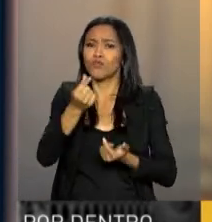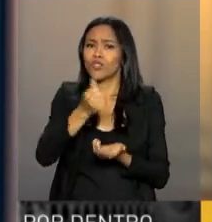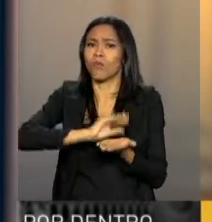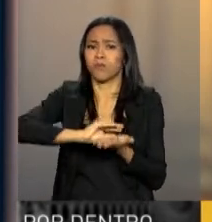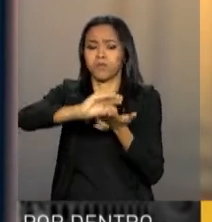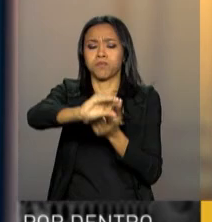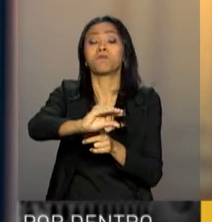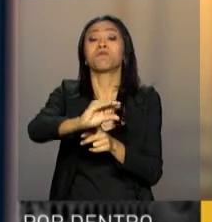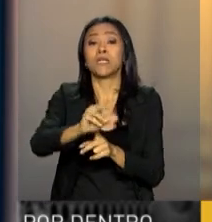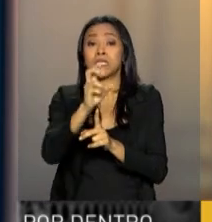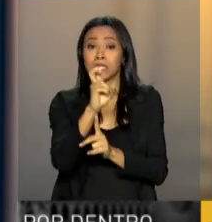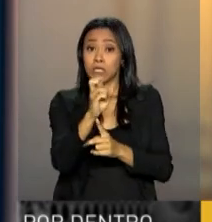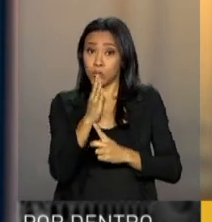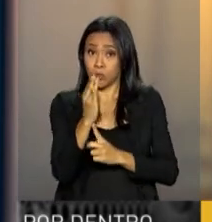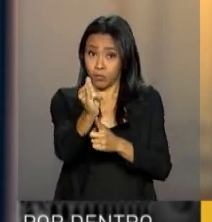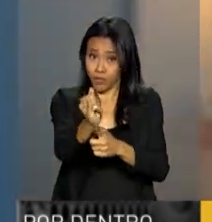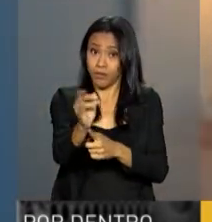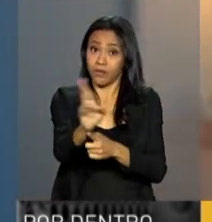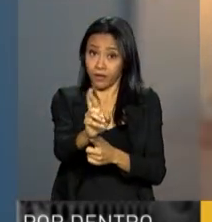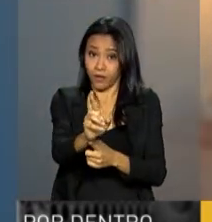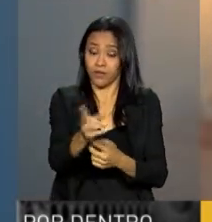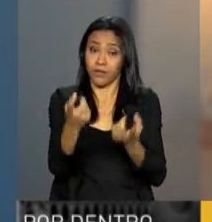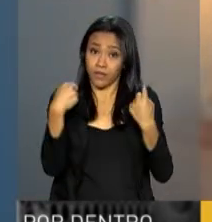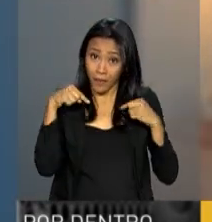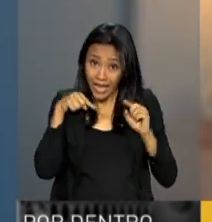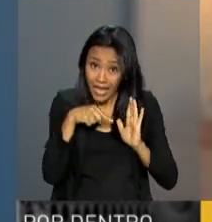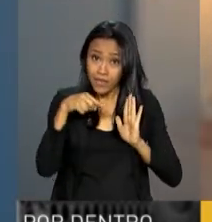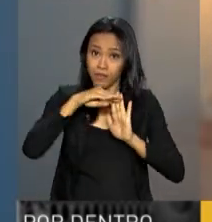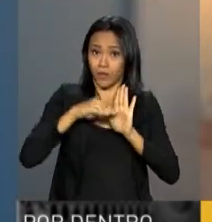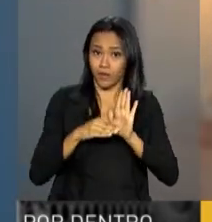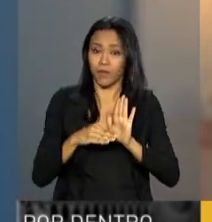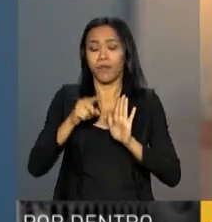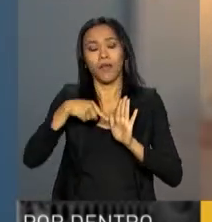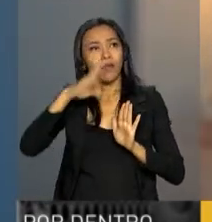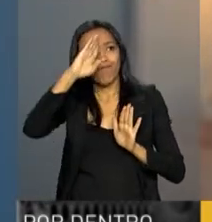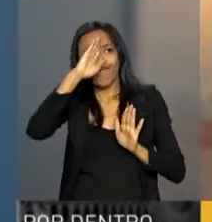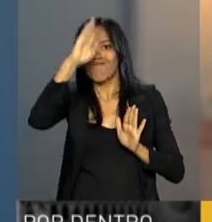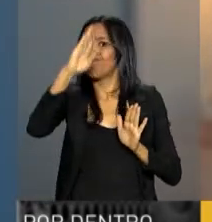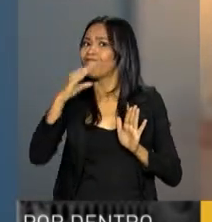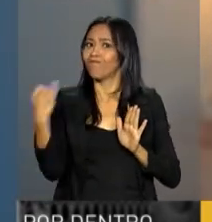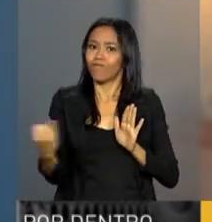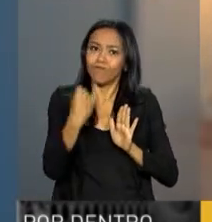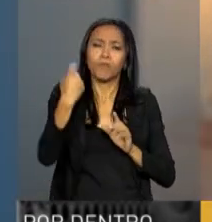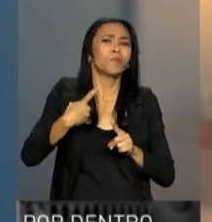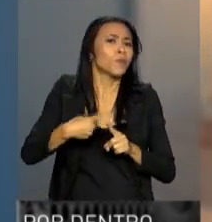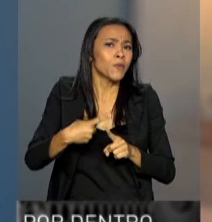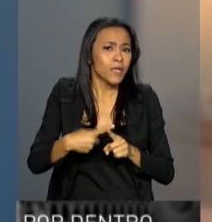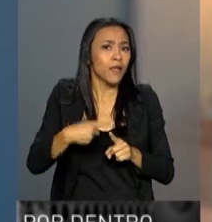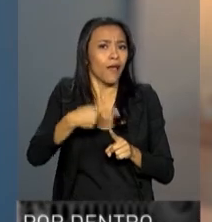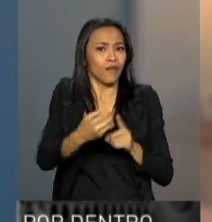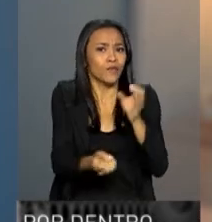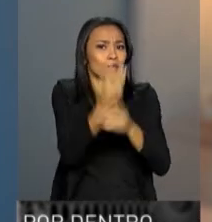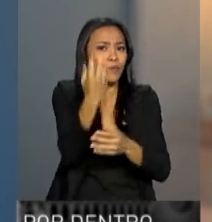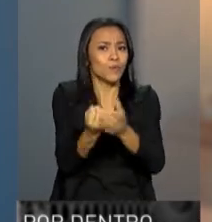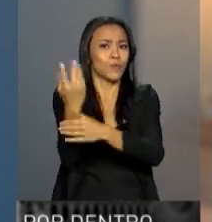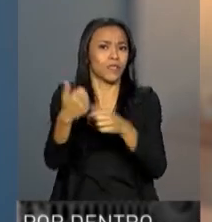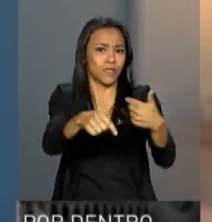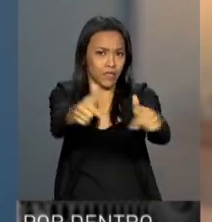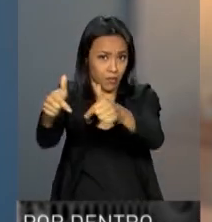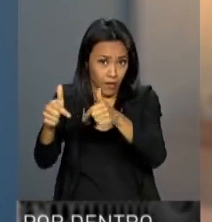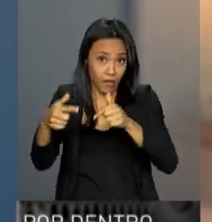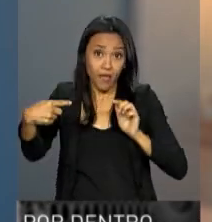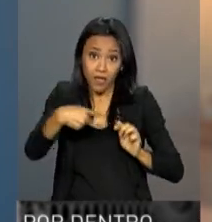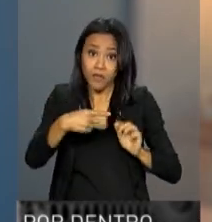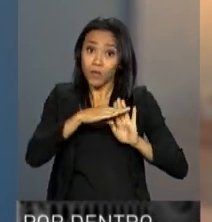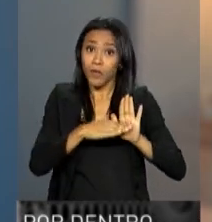de 5 bilhões de reais esse programa ele é fundamental porque além de gerar empregos ele